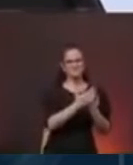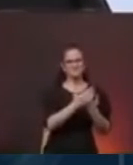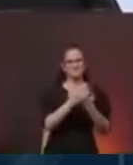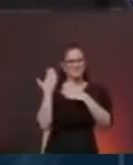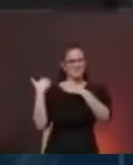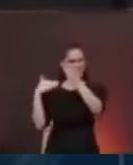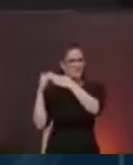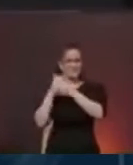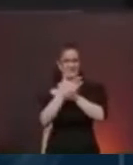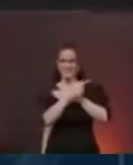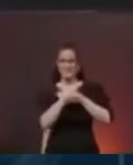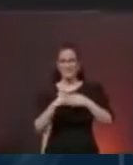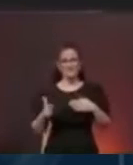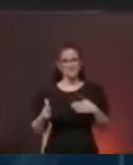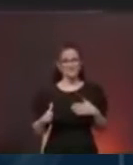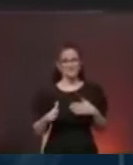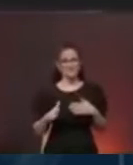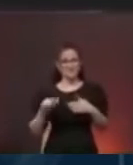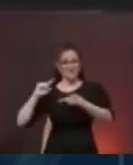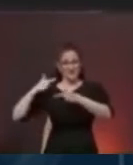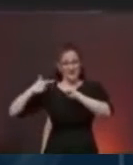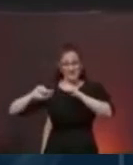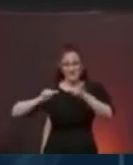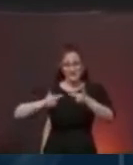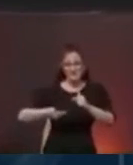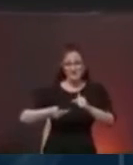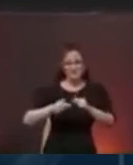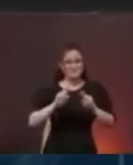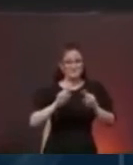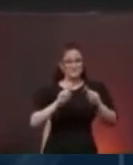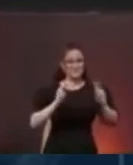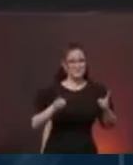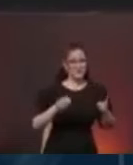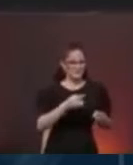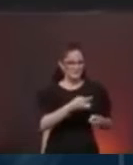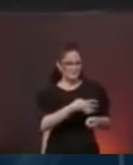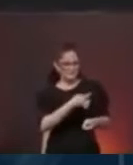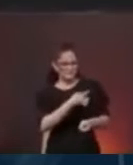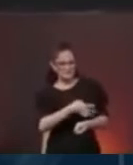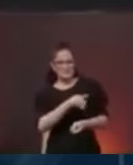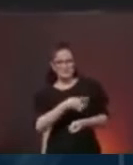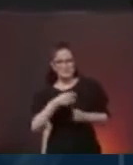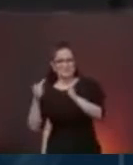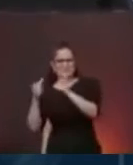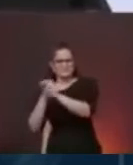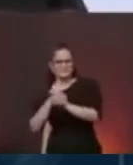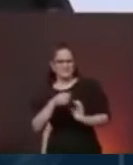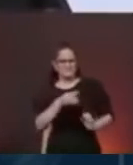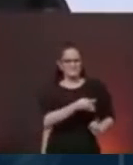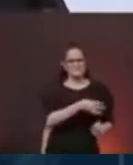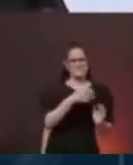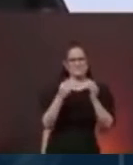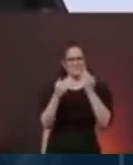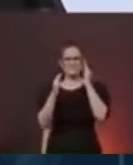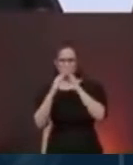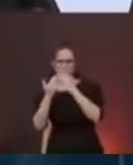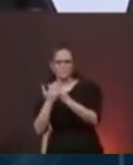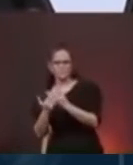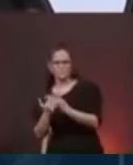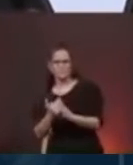Uma geração esquisita, bagunçada. Tem medo de casar, medo de estudar. O que, que eu vou ser? Vai ser ET.